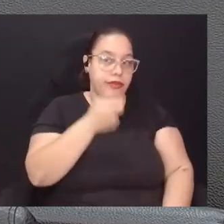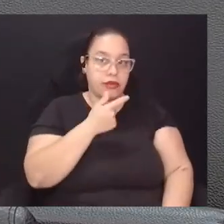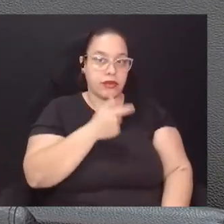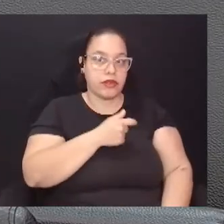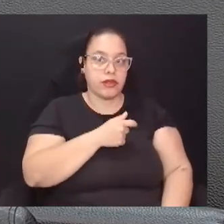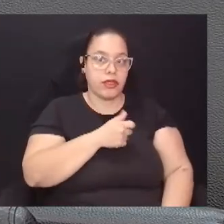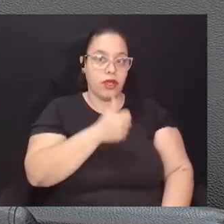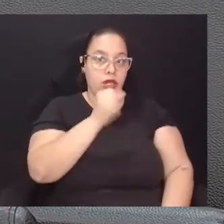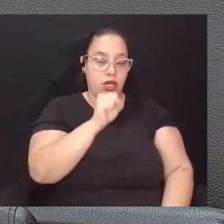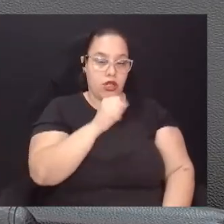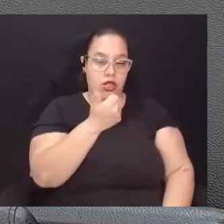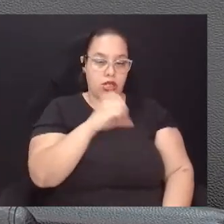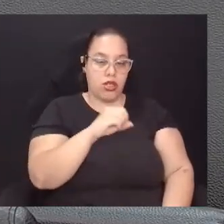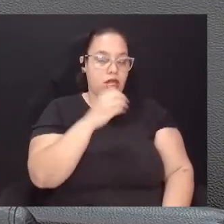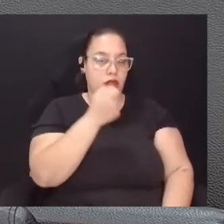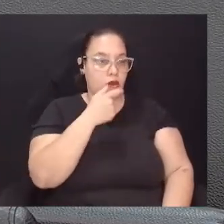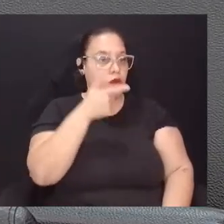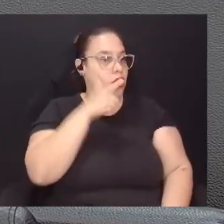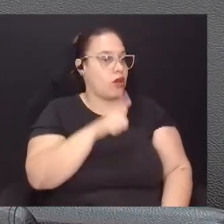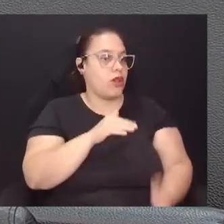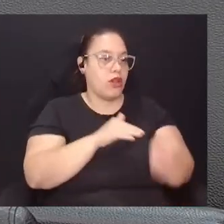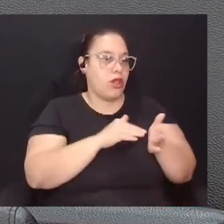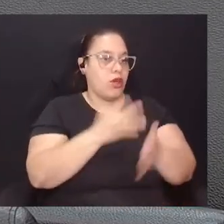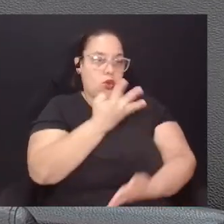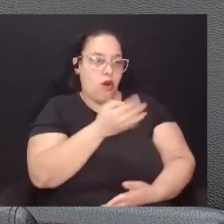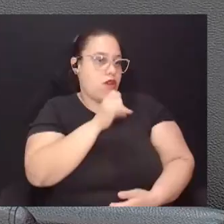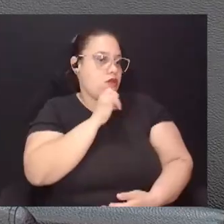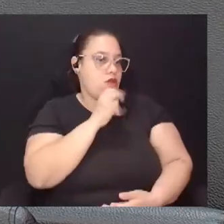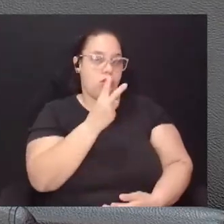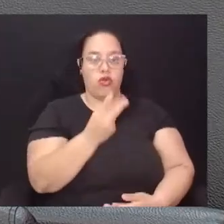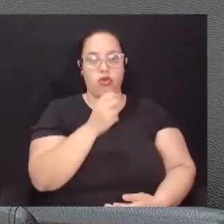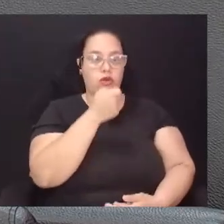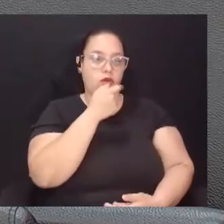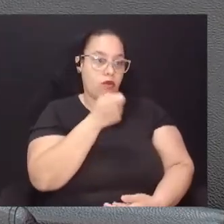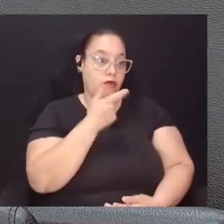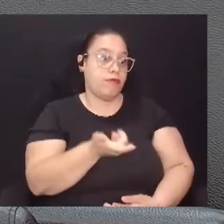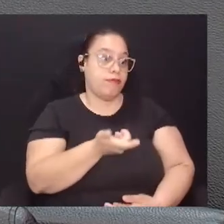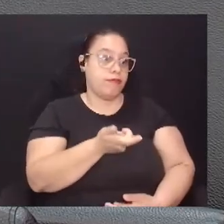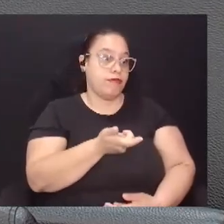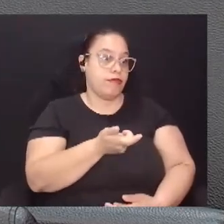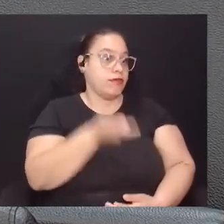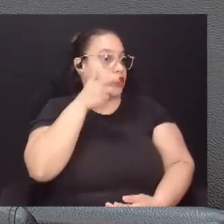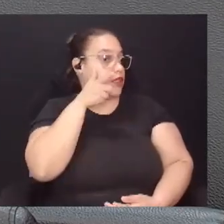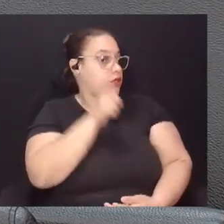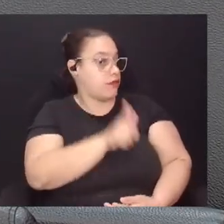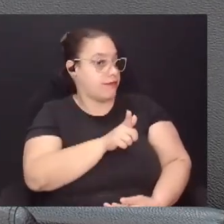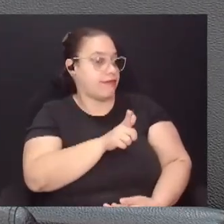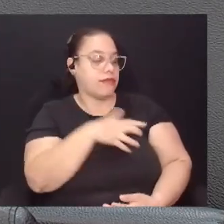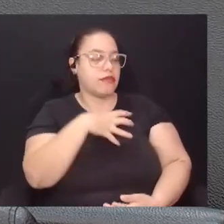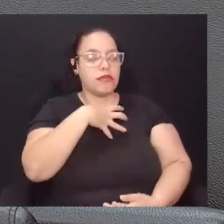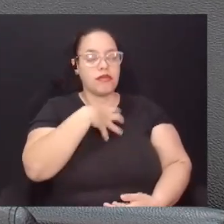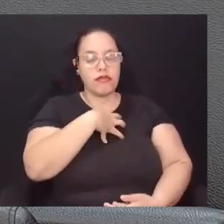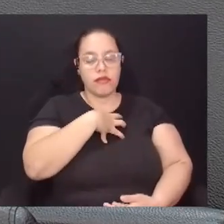tomavam ali 8, 10 medicamentos e consegue reduzir para 4, 2 medicamentos, né? E aí ela consegue ter